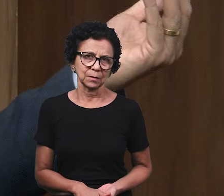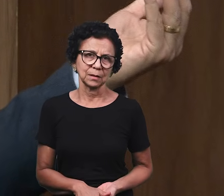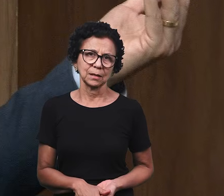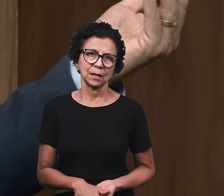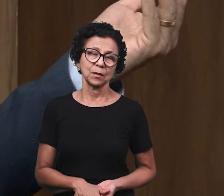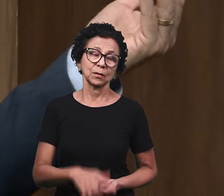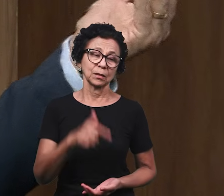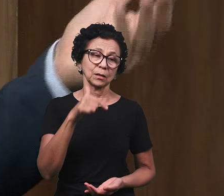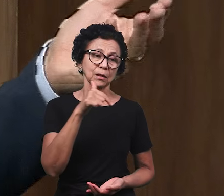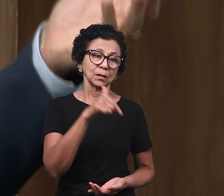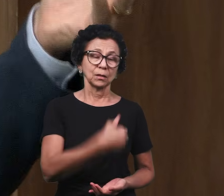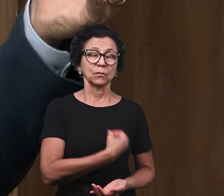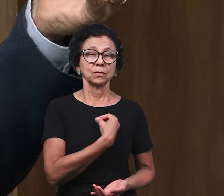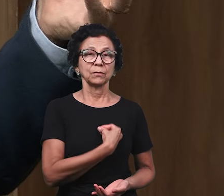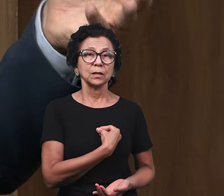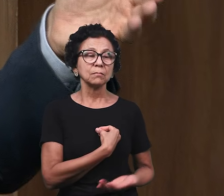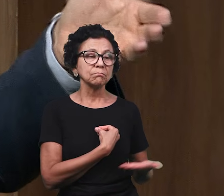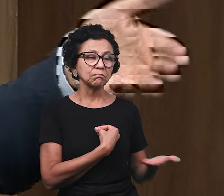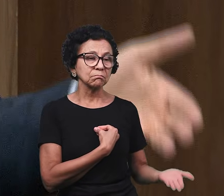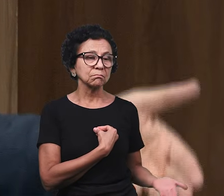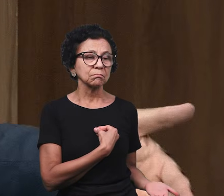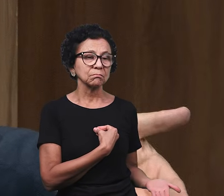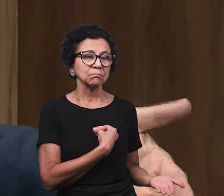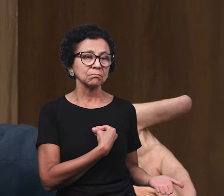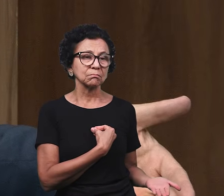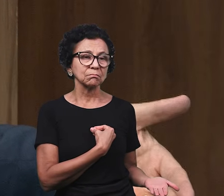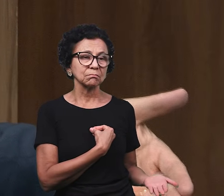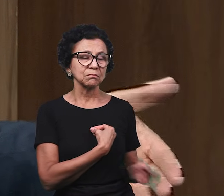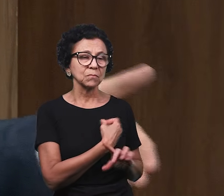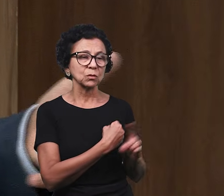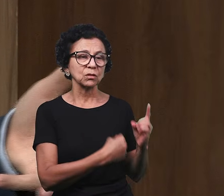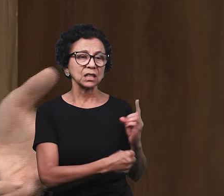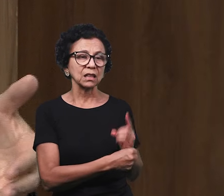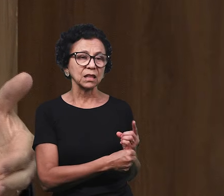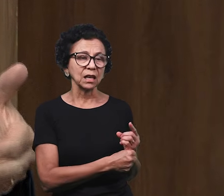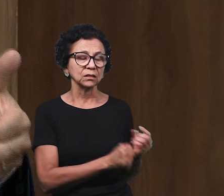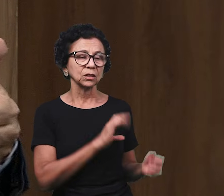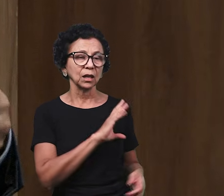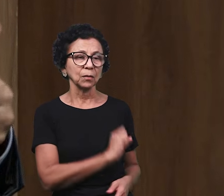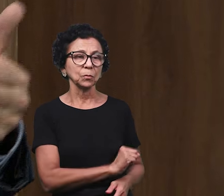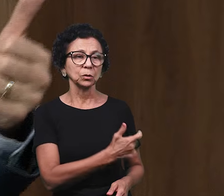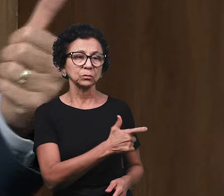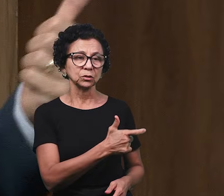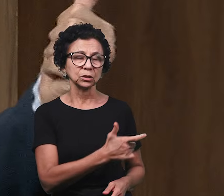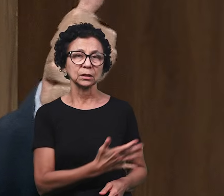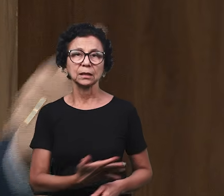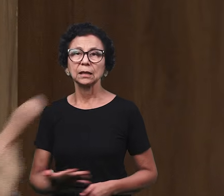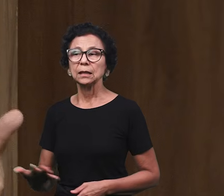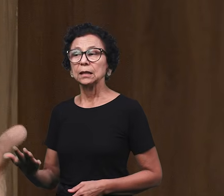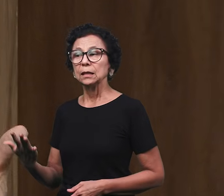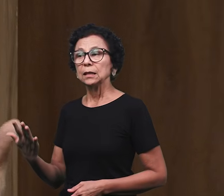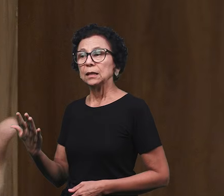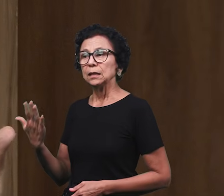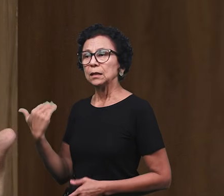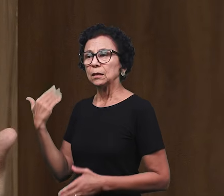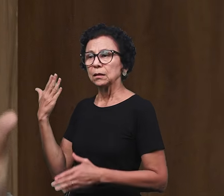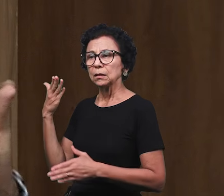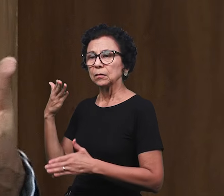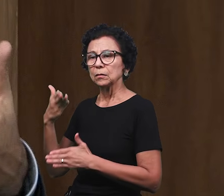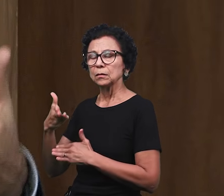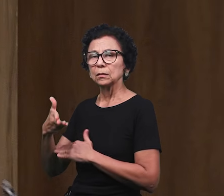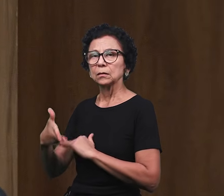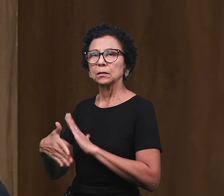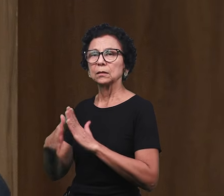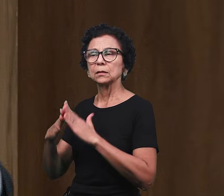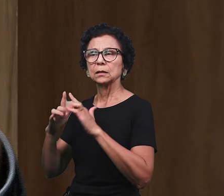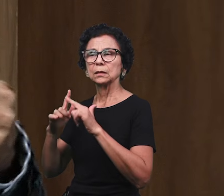mundo, mas quando entrei à igreja, eu senti uma assistência diferente